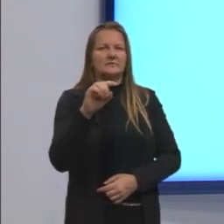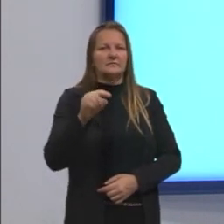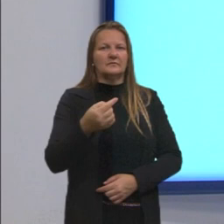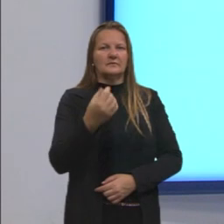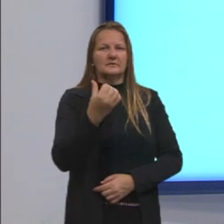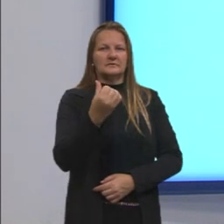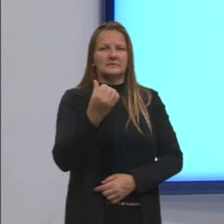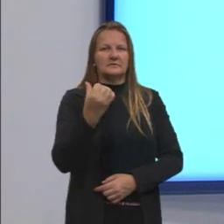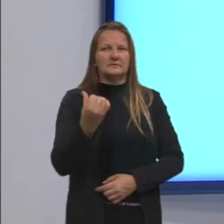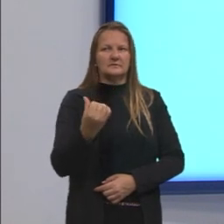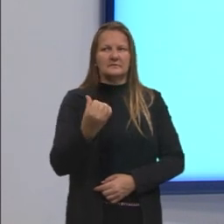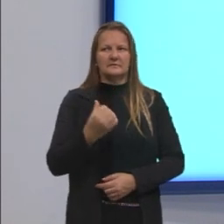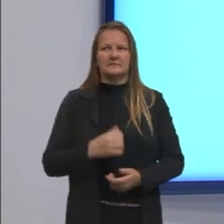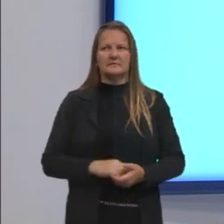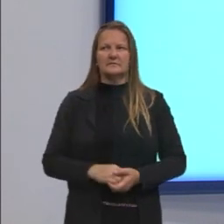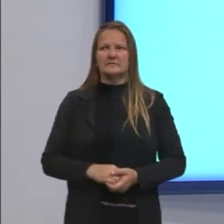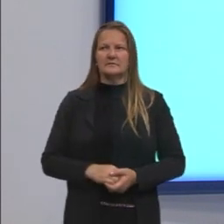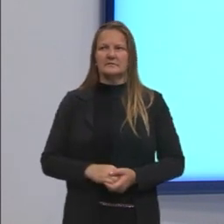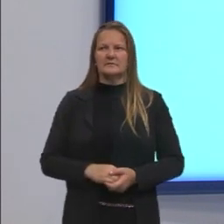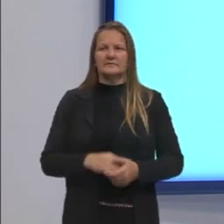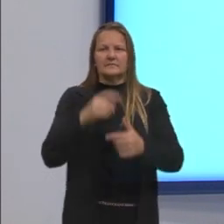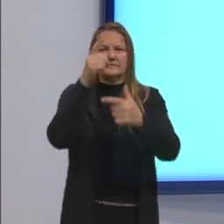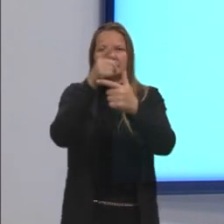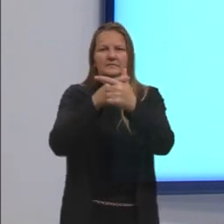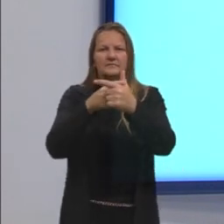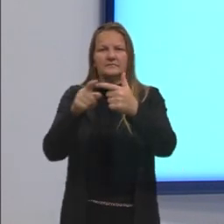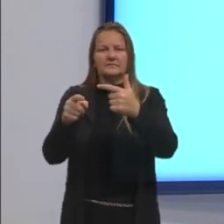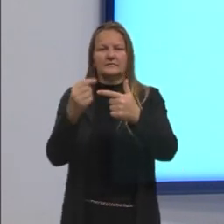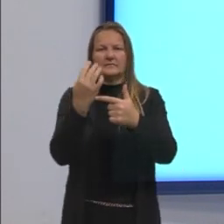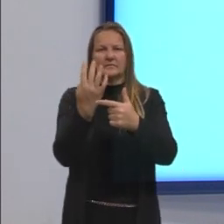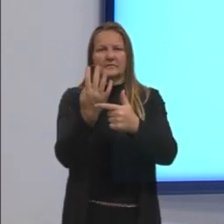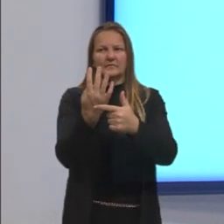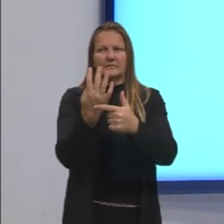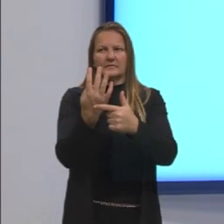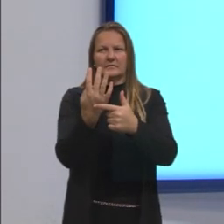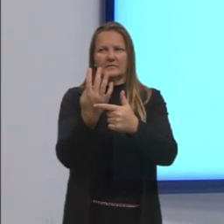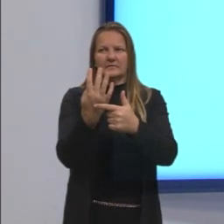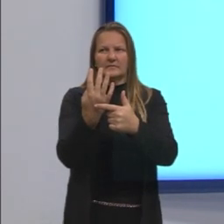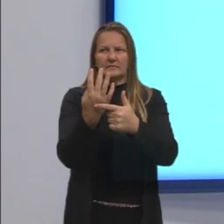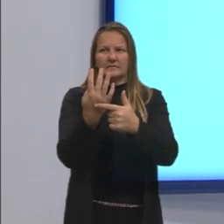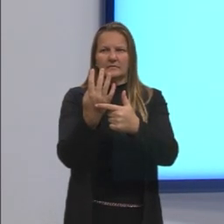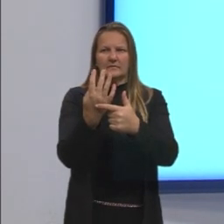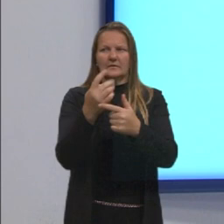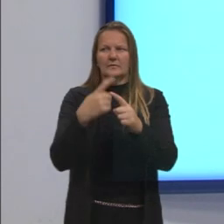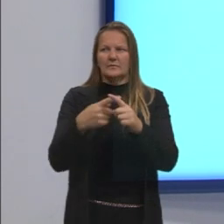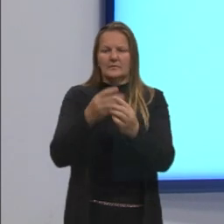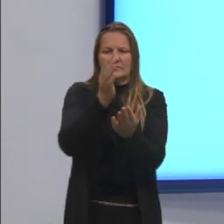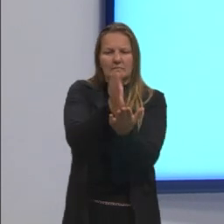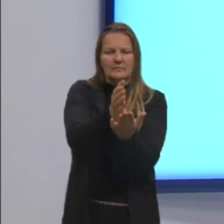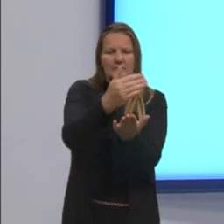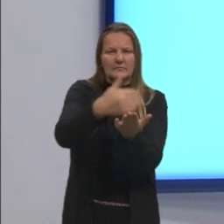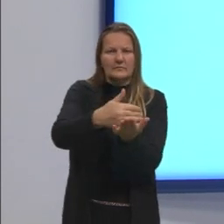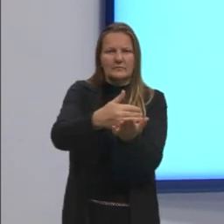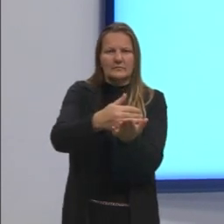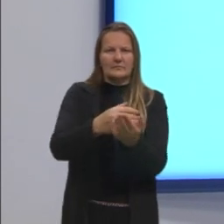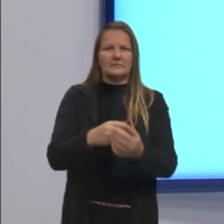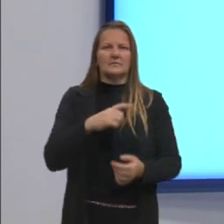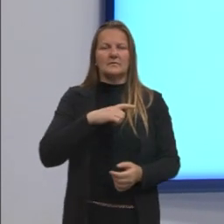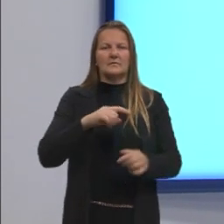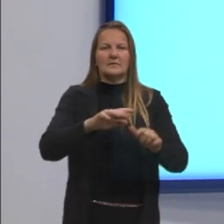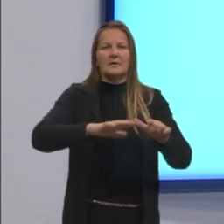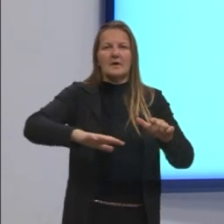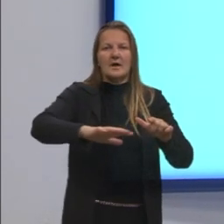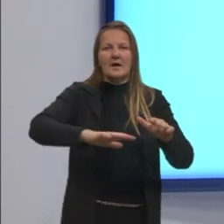530,66 e eu vou dividir por 4 em 4 partes então nós teríamos que a área